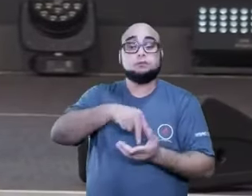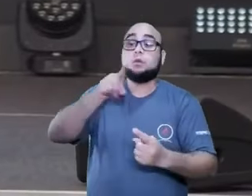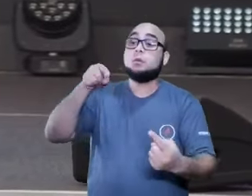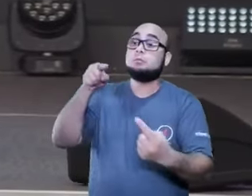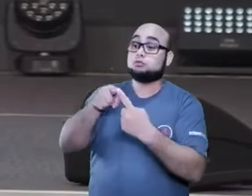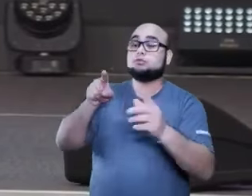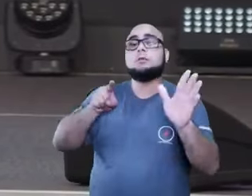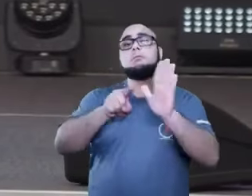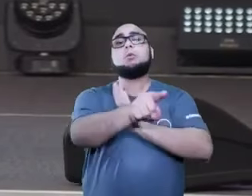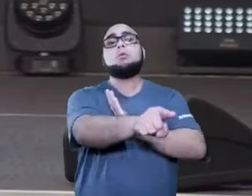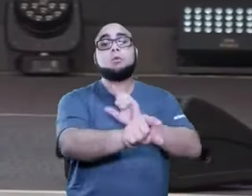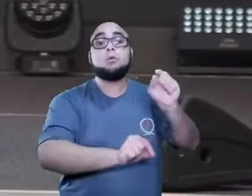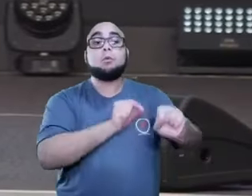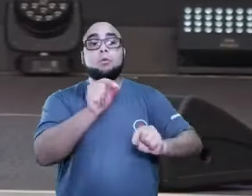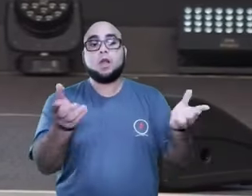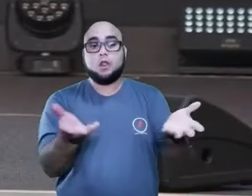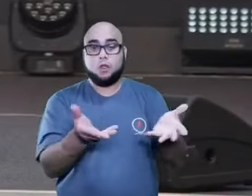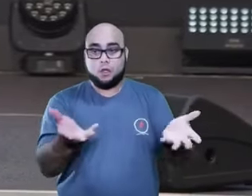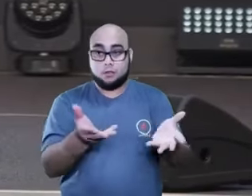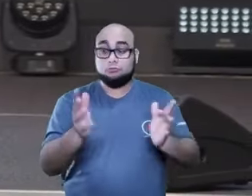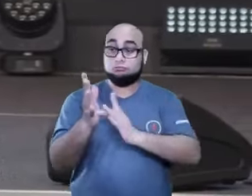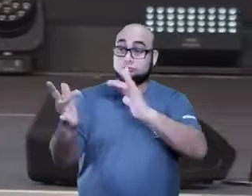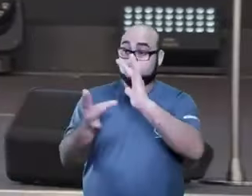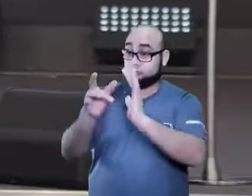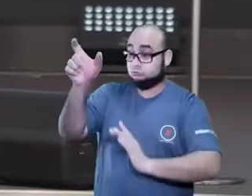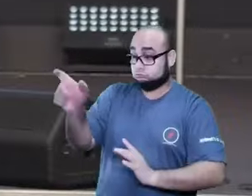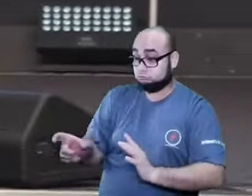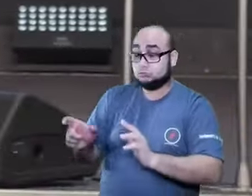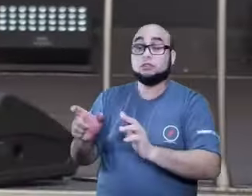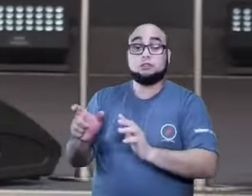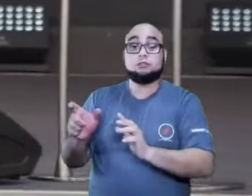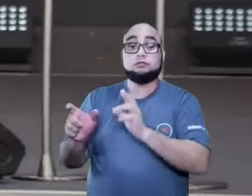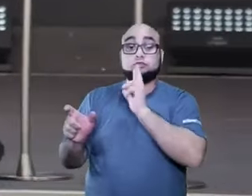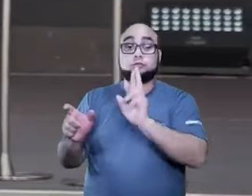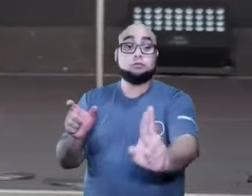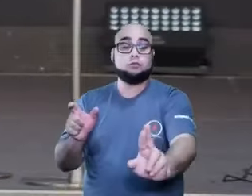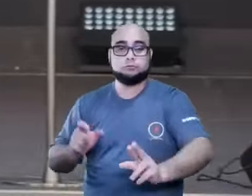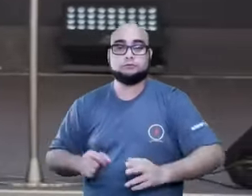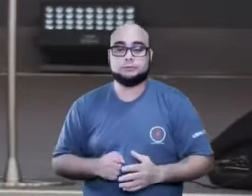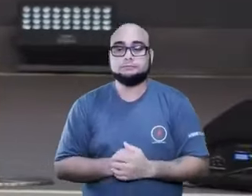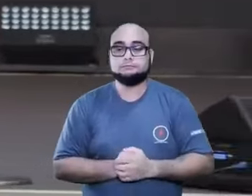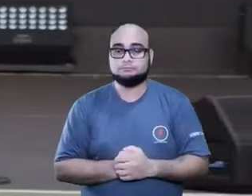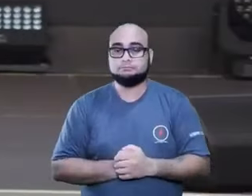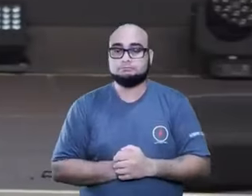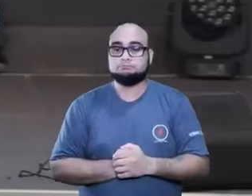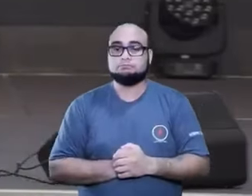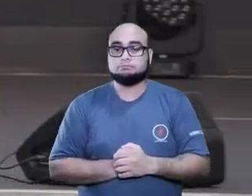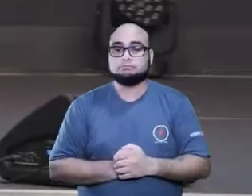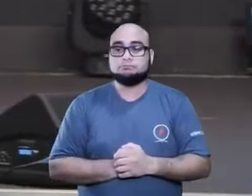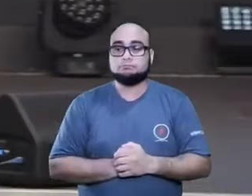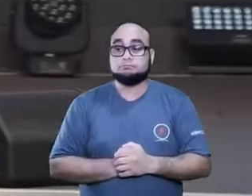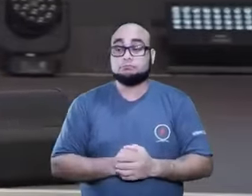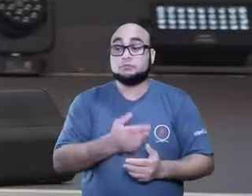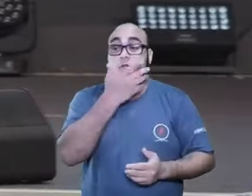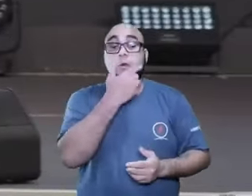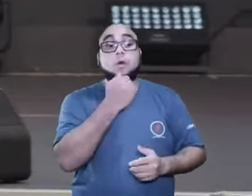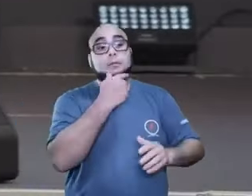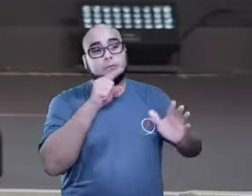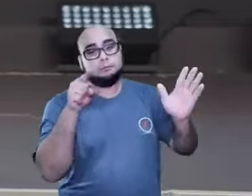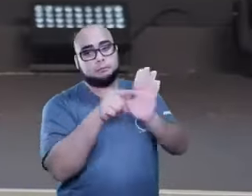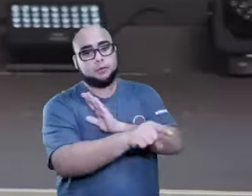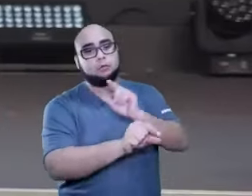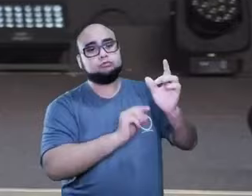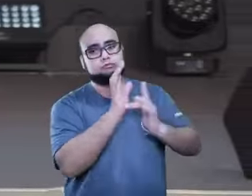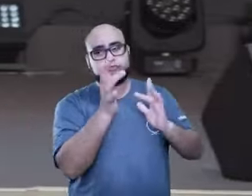estamos aguardando Jesus responder a pergunta que lhe fora feita, a pergunta que o jovem lhe fez. Só que,